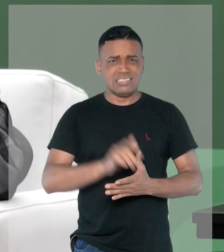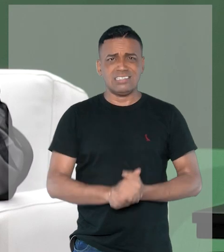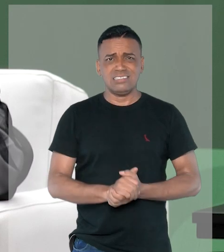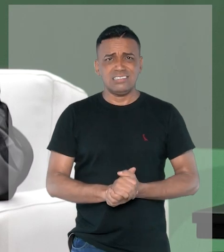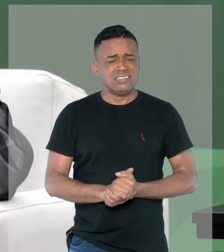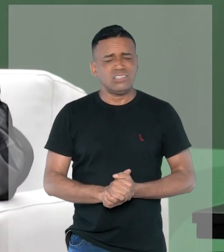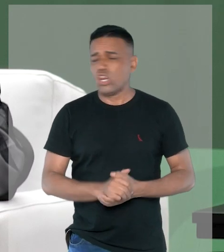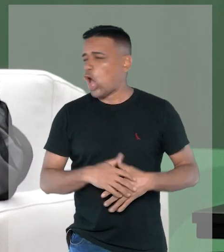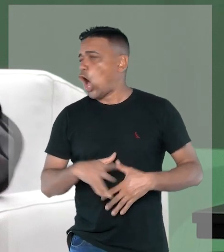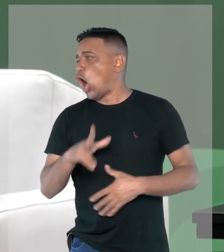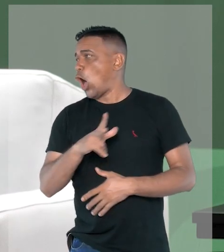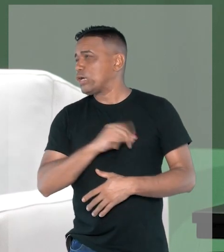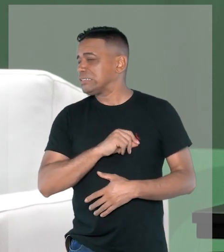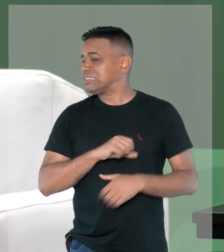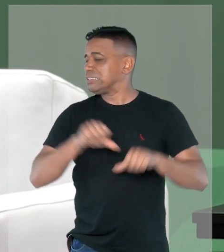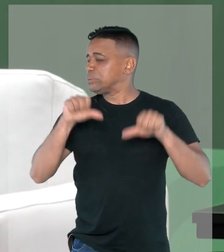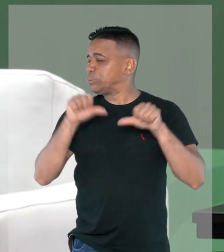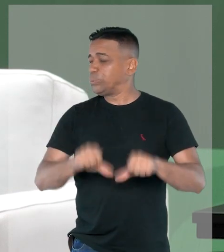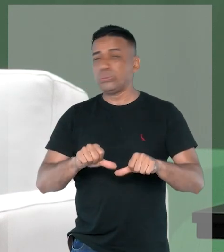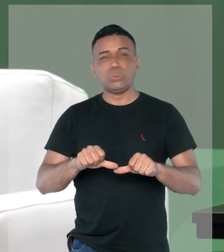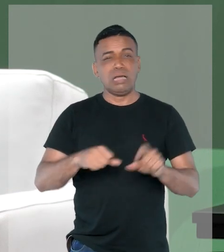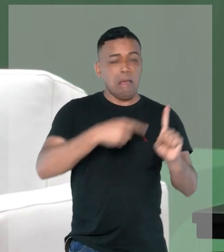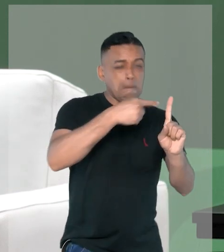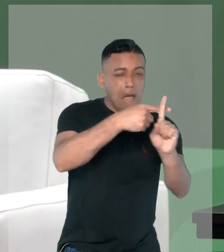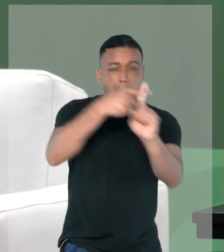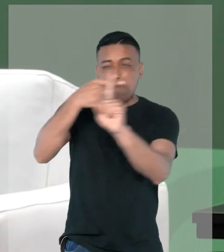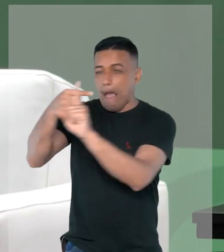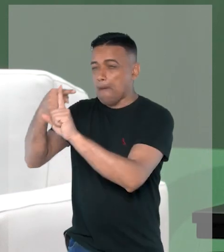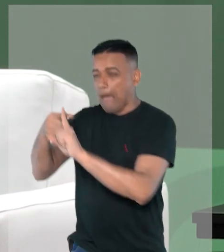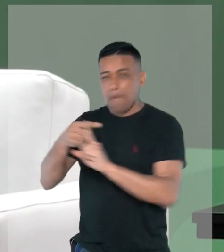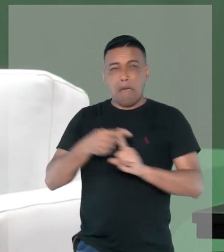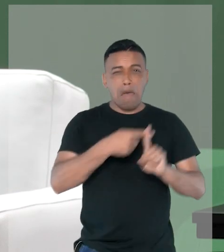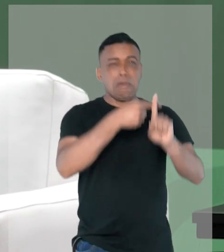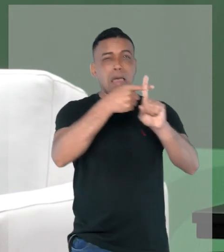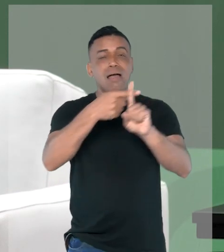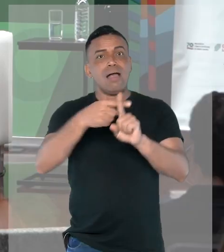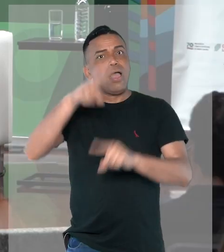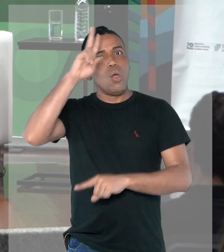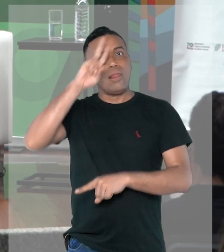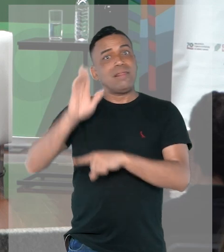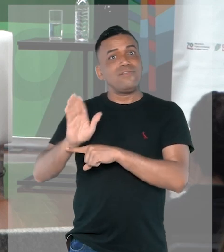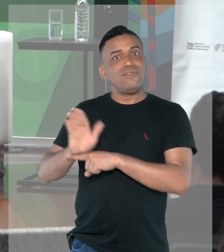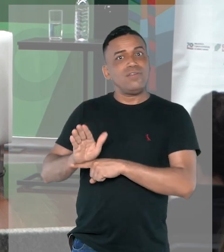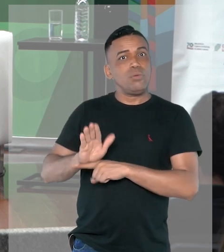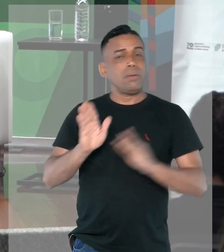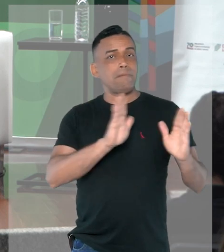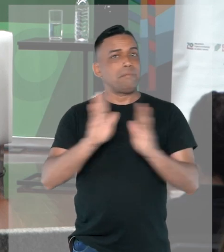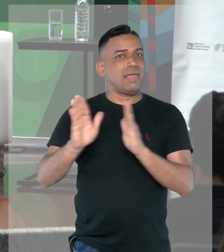Medonho, né? Covas. Eu me lembrei um pouco de filmes que eu vi de Auschwitz,